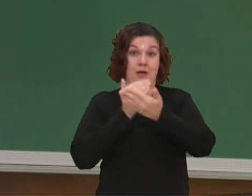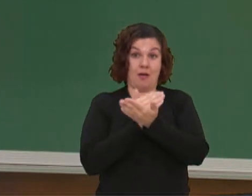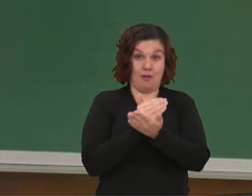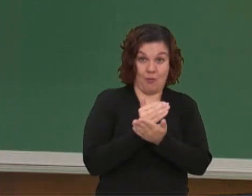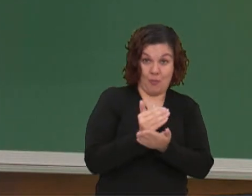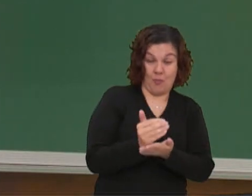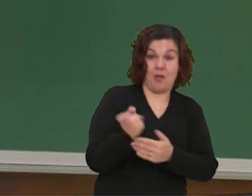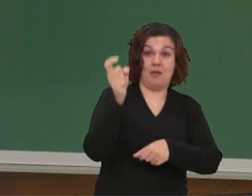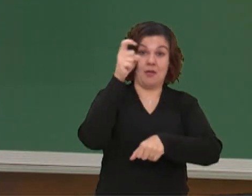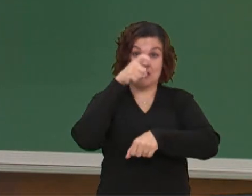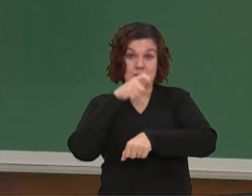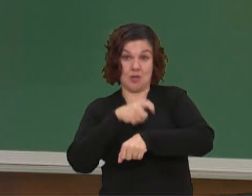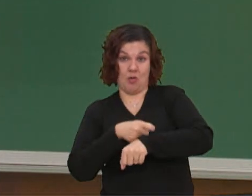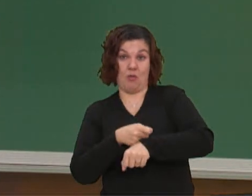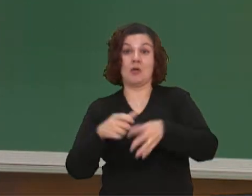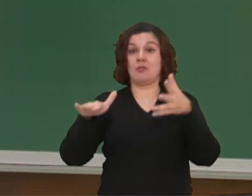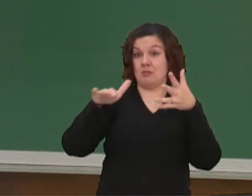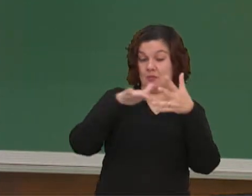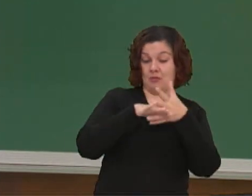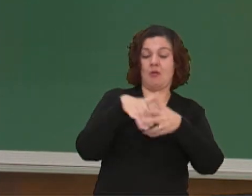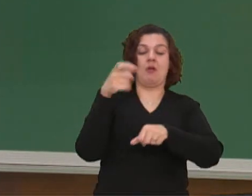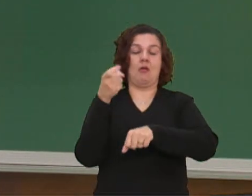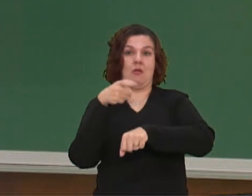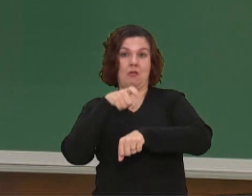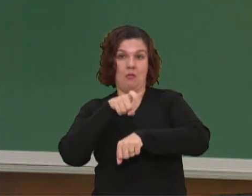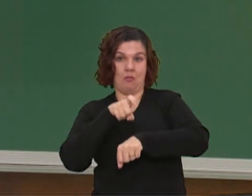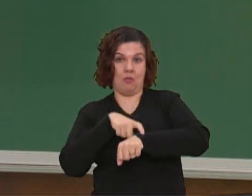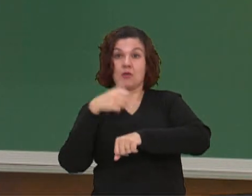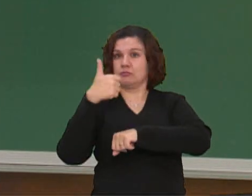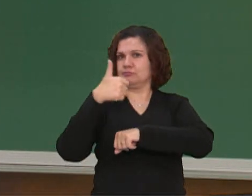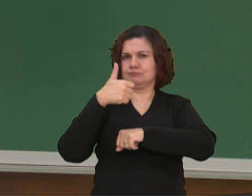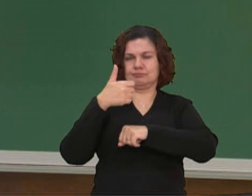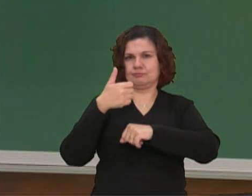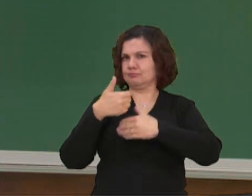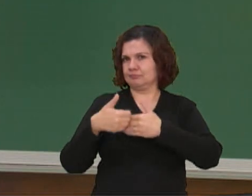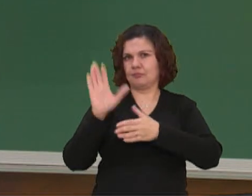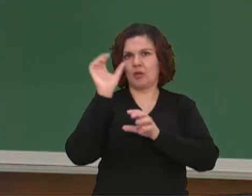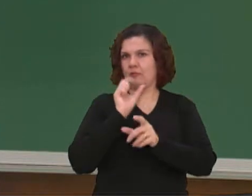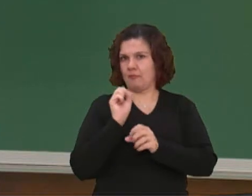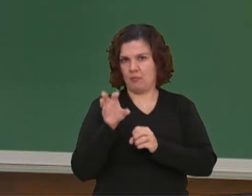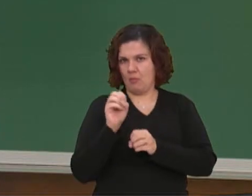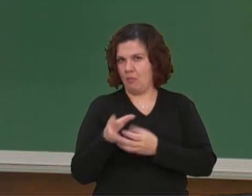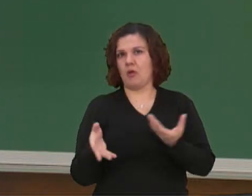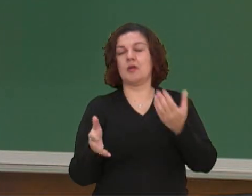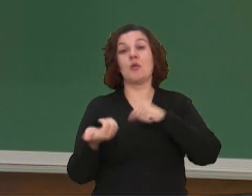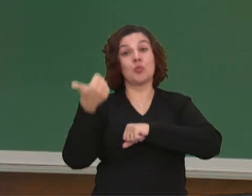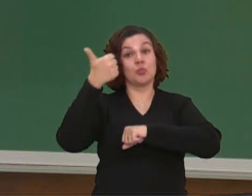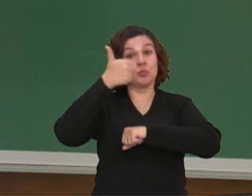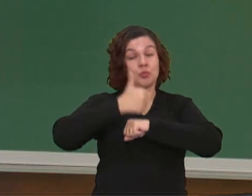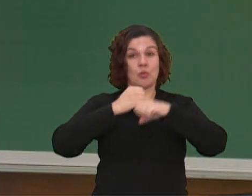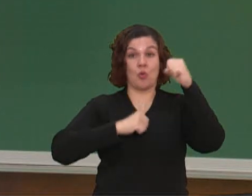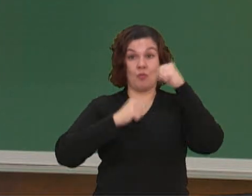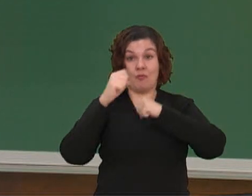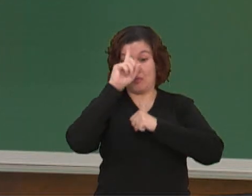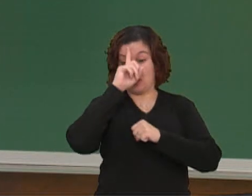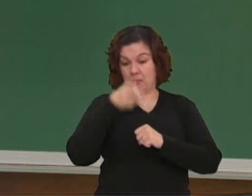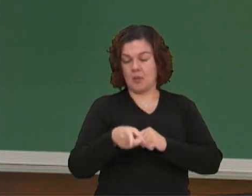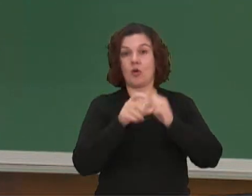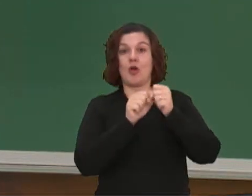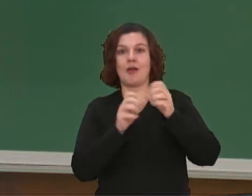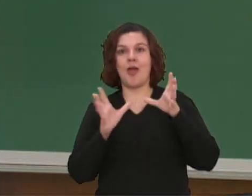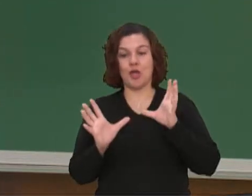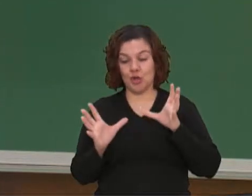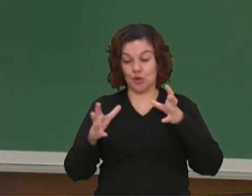por quem era o dono da indústria. Então, não mais ele como trabalhador individual, mas fazendo parte desse